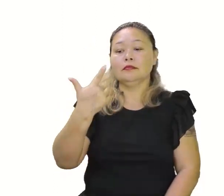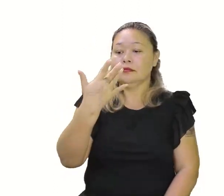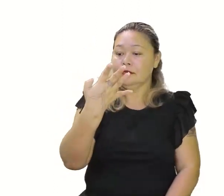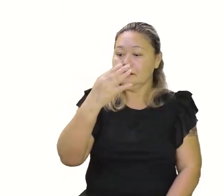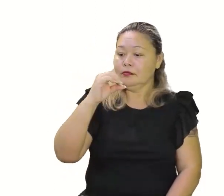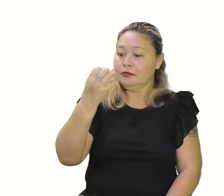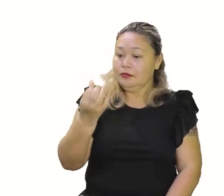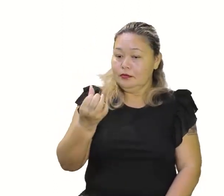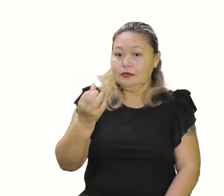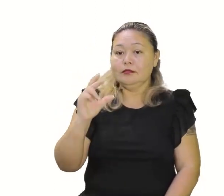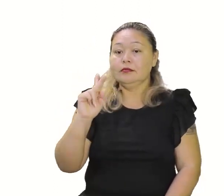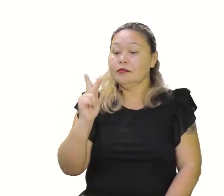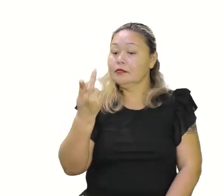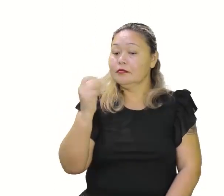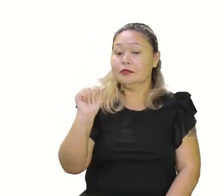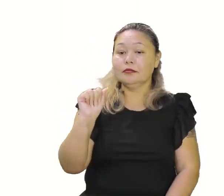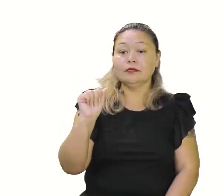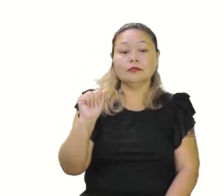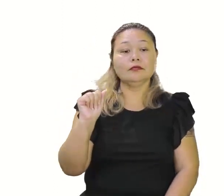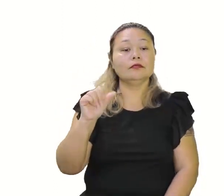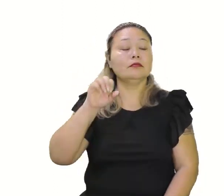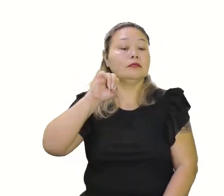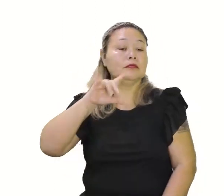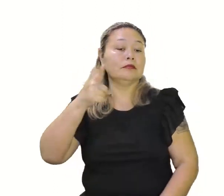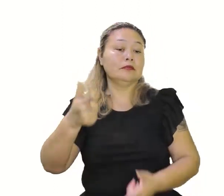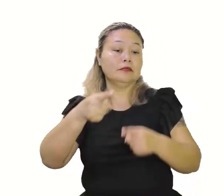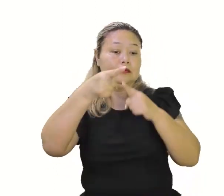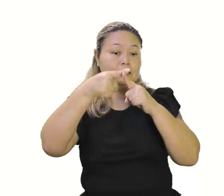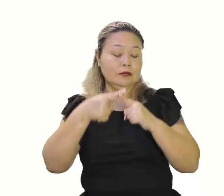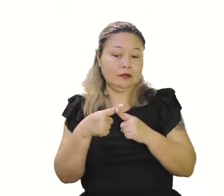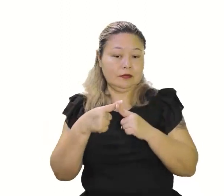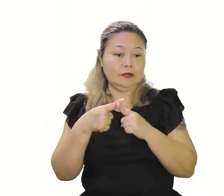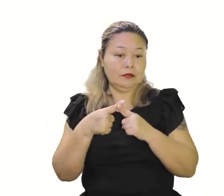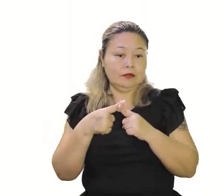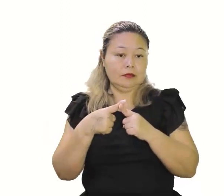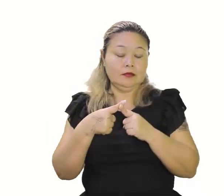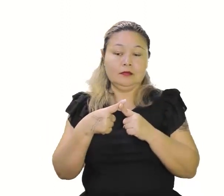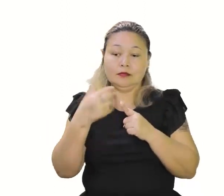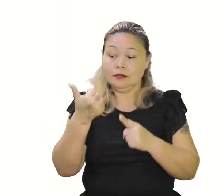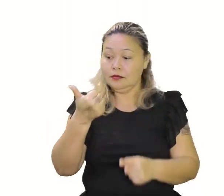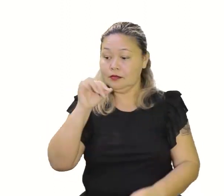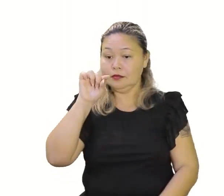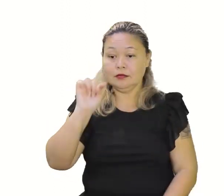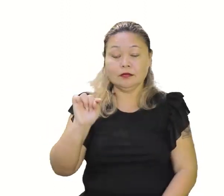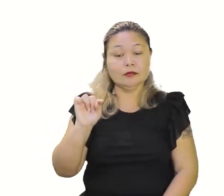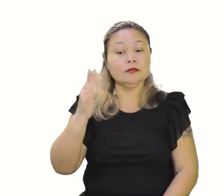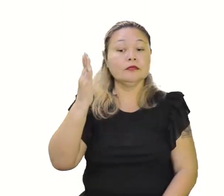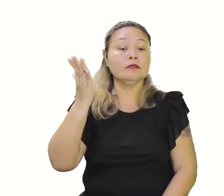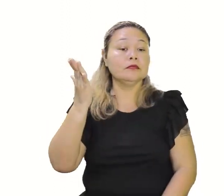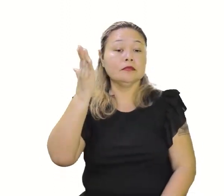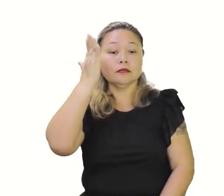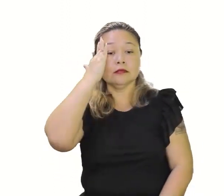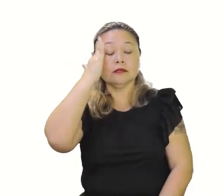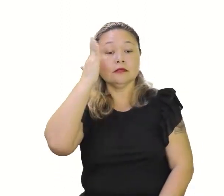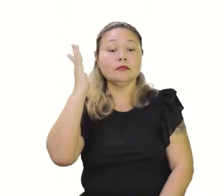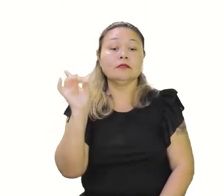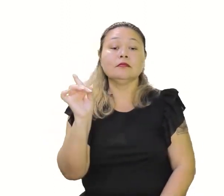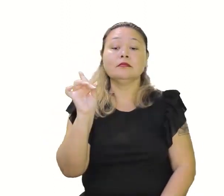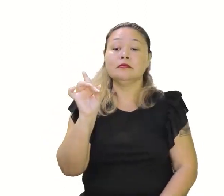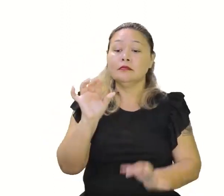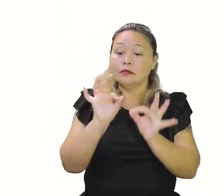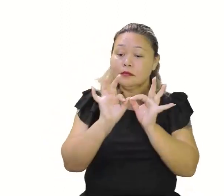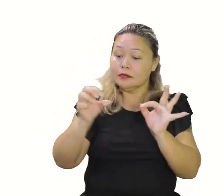406 hectares. Se eu multiplicar por 10 mil, eu já sei que vai dar em